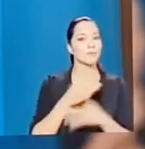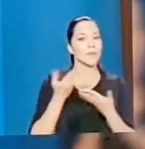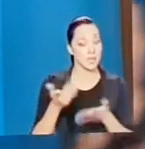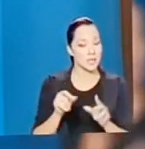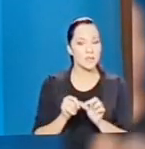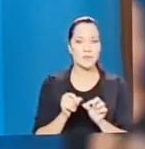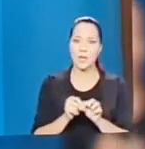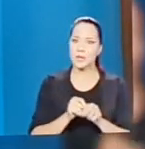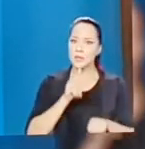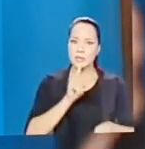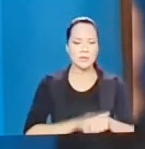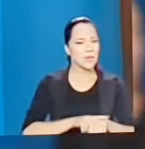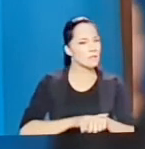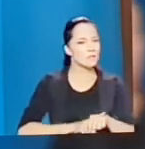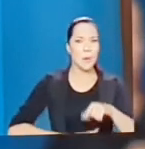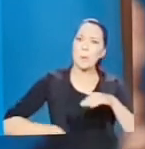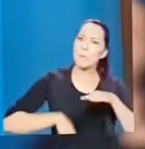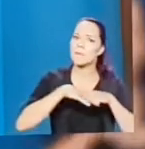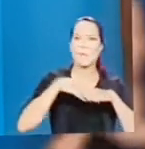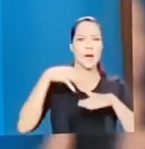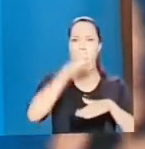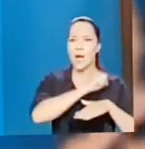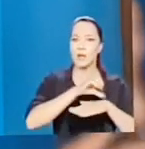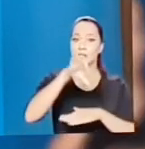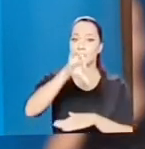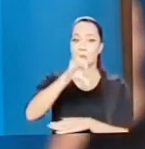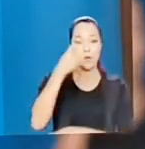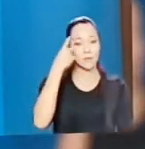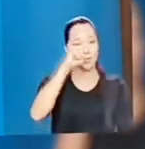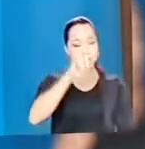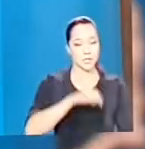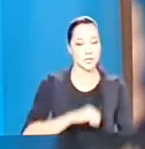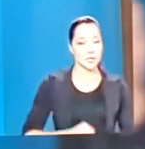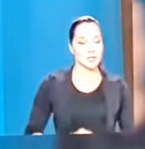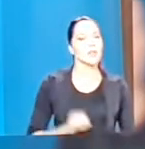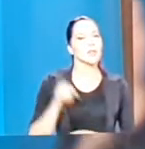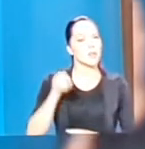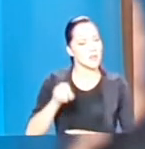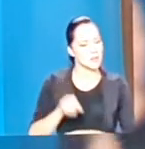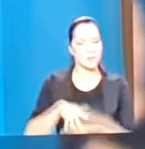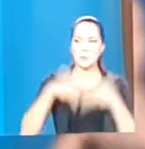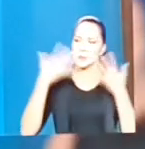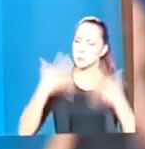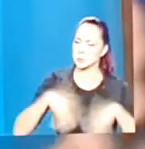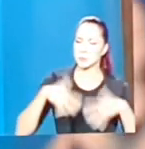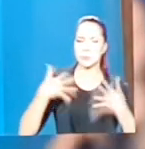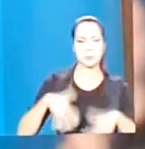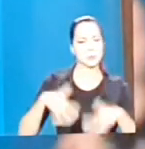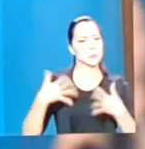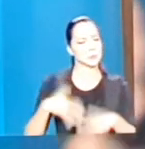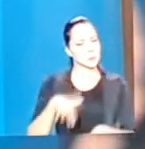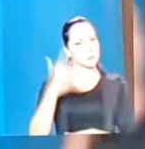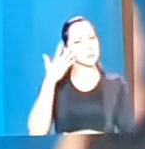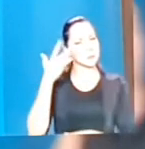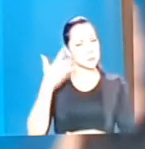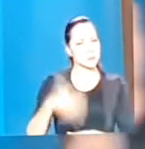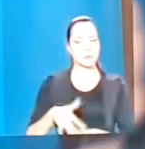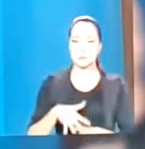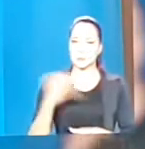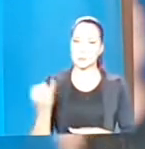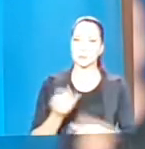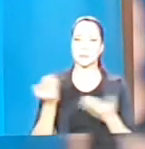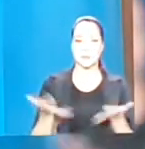fez em tempo recorde de 9 dias. Isso a mídia não publica, né? Sem precedentes.